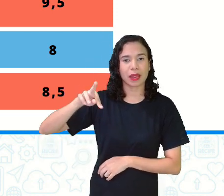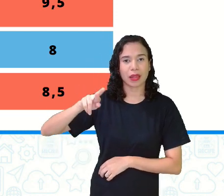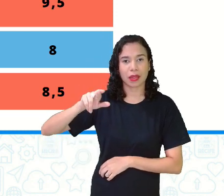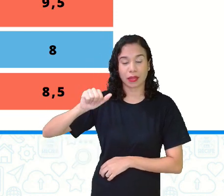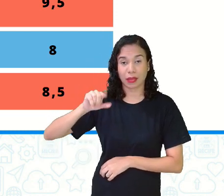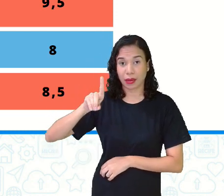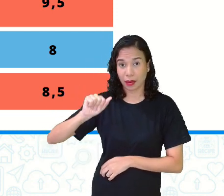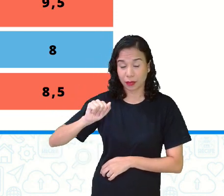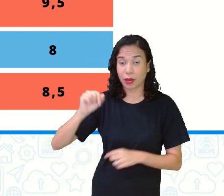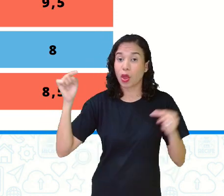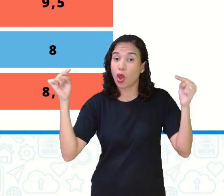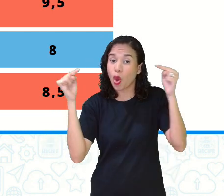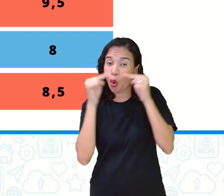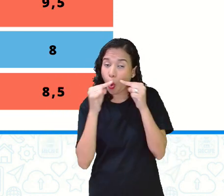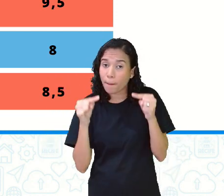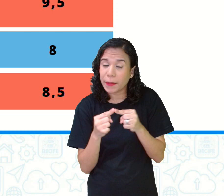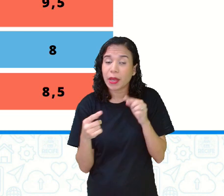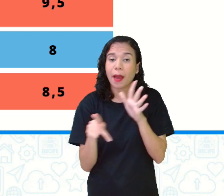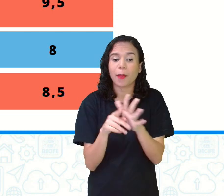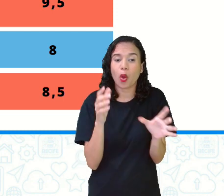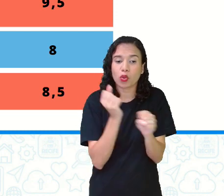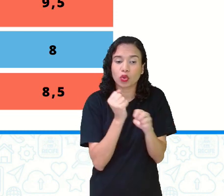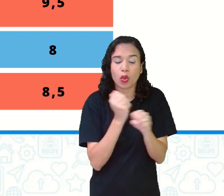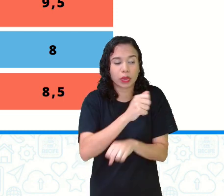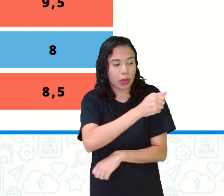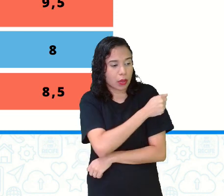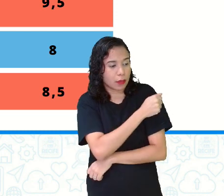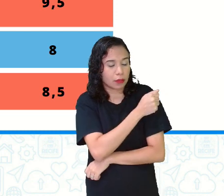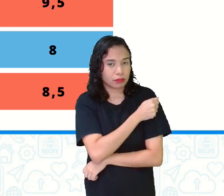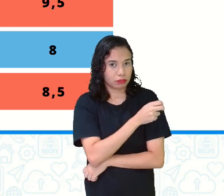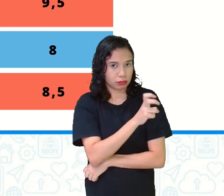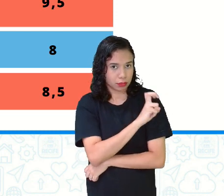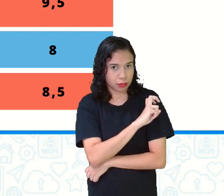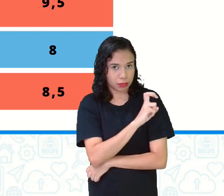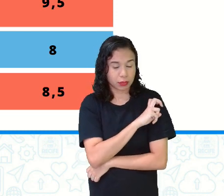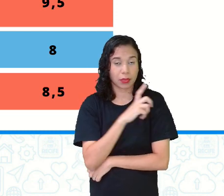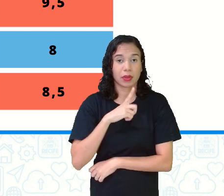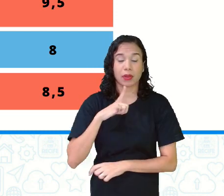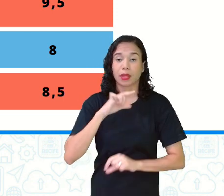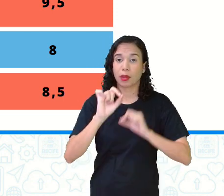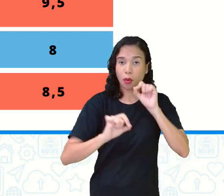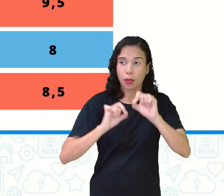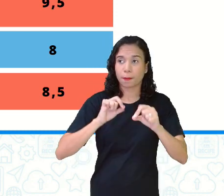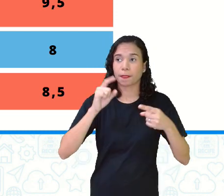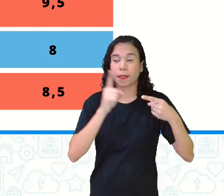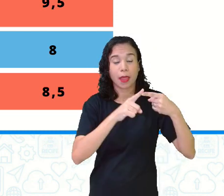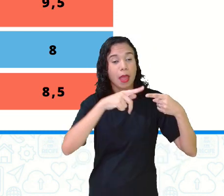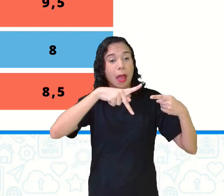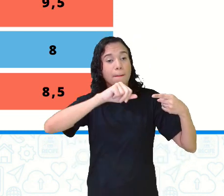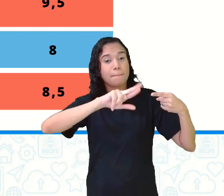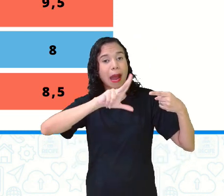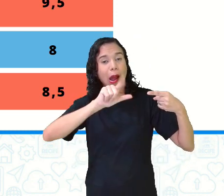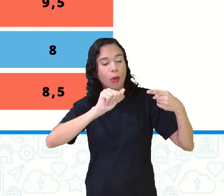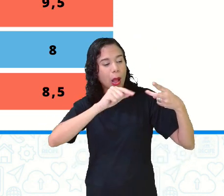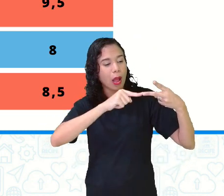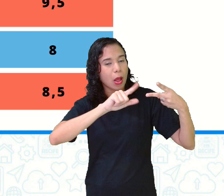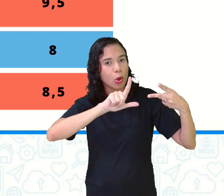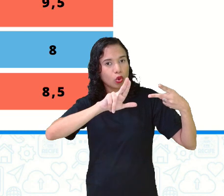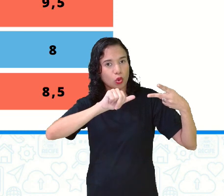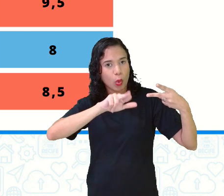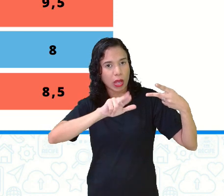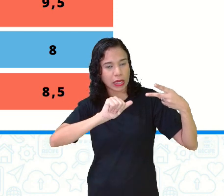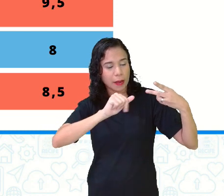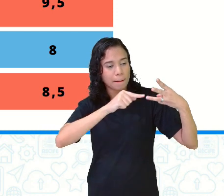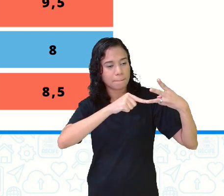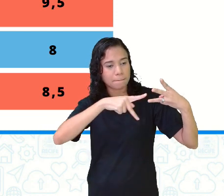E ela tem a ver com as notas dos alunos do quinto ano. Eu tenho as notas de Paula, Luana, Pedro e Carlos.